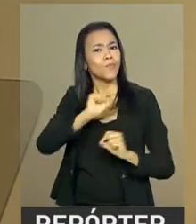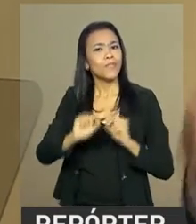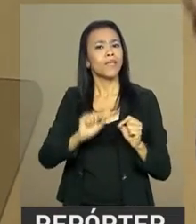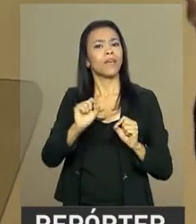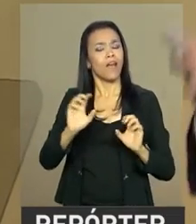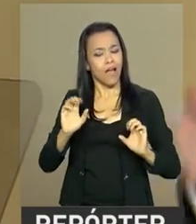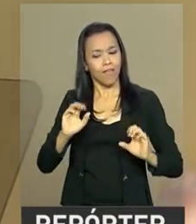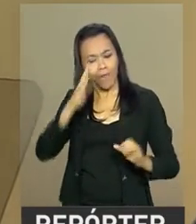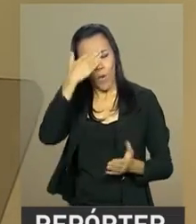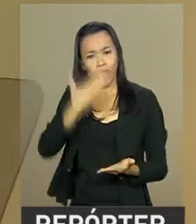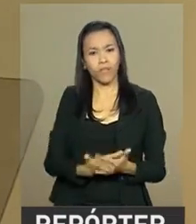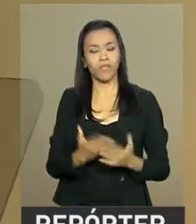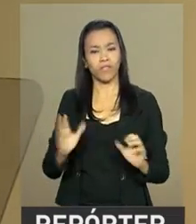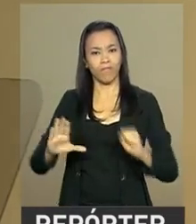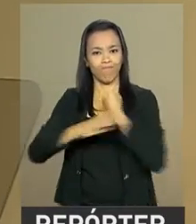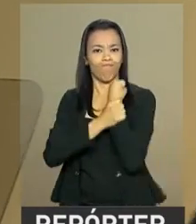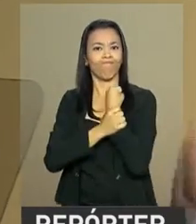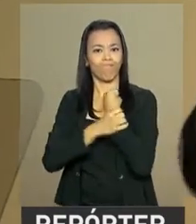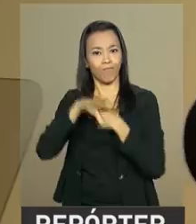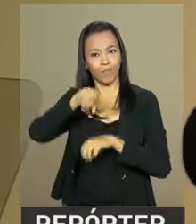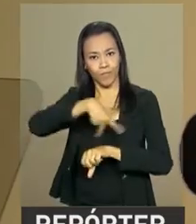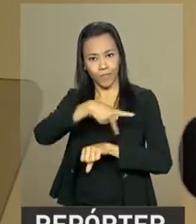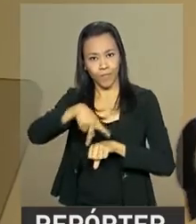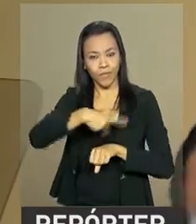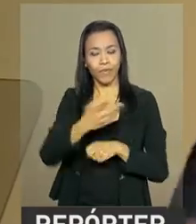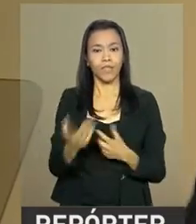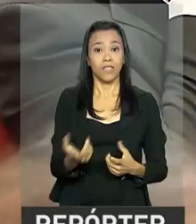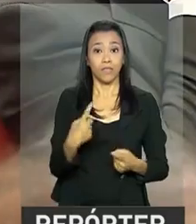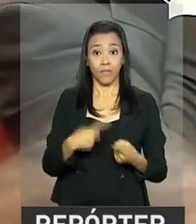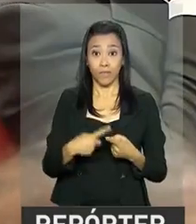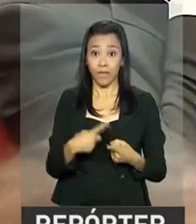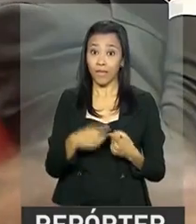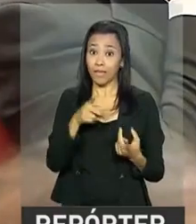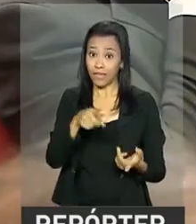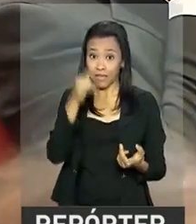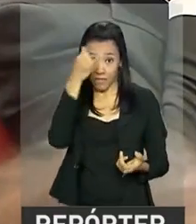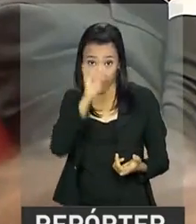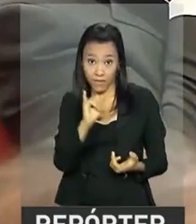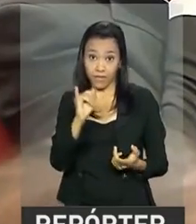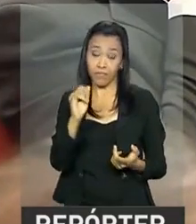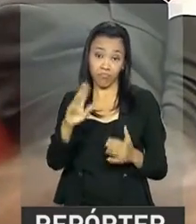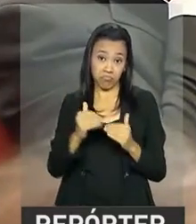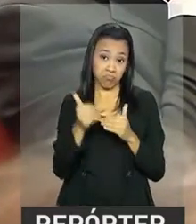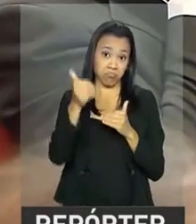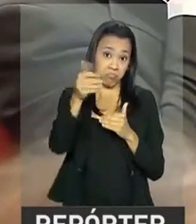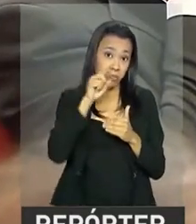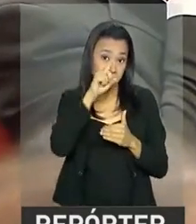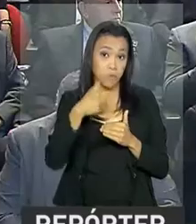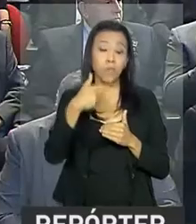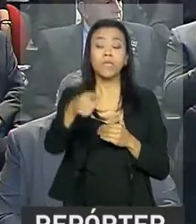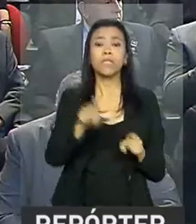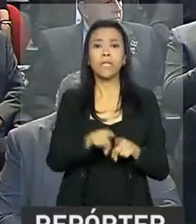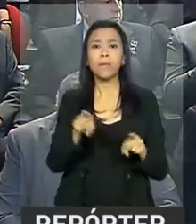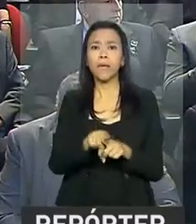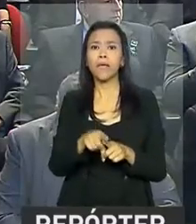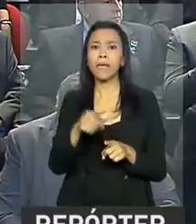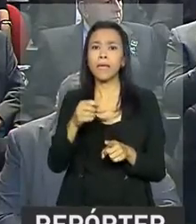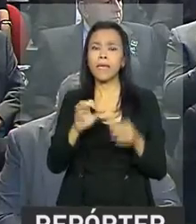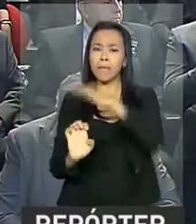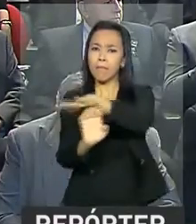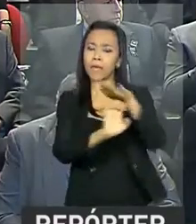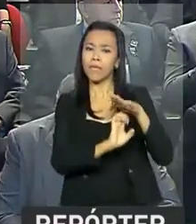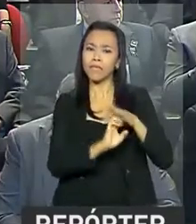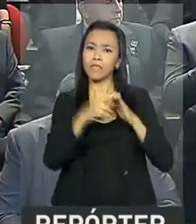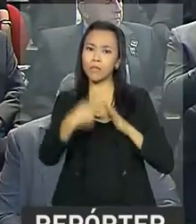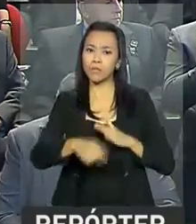retornar o que já é percebido com a queda no risco país e também pelo aumento do valor de mercado de empresas brasileiras